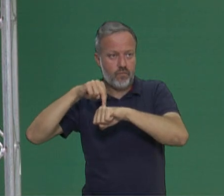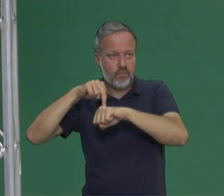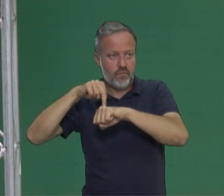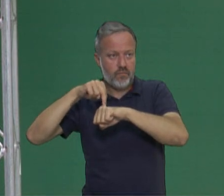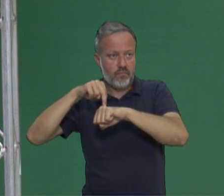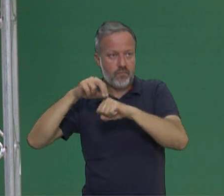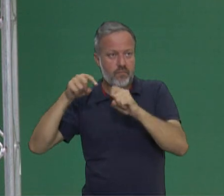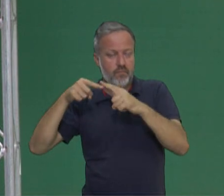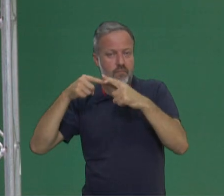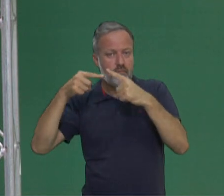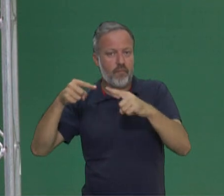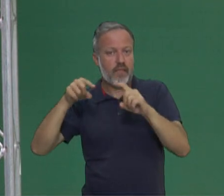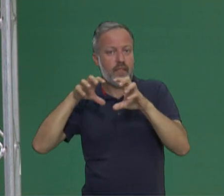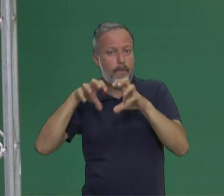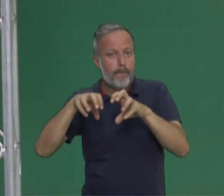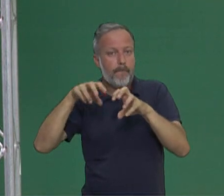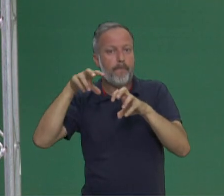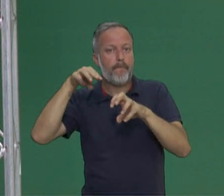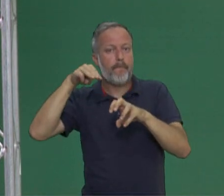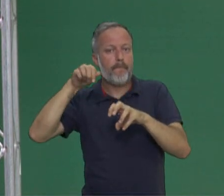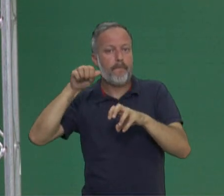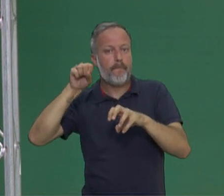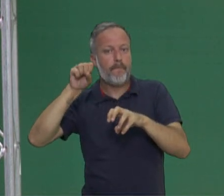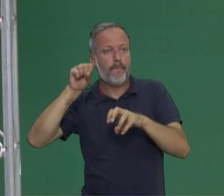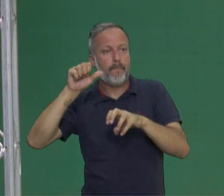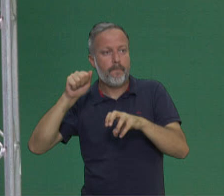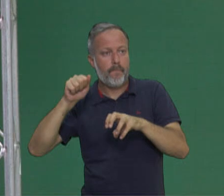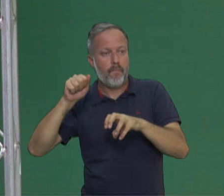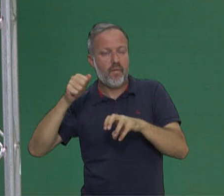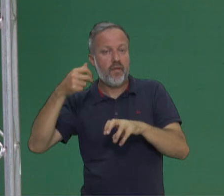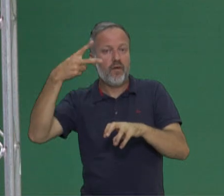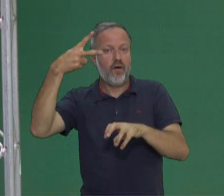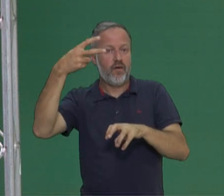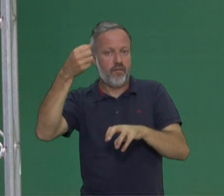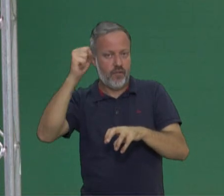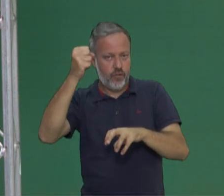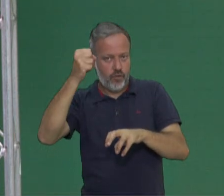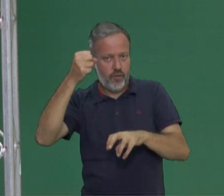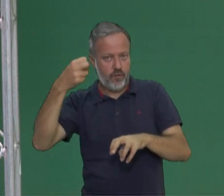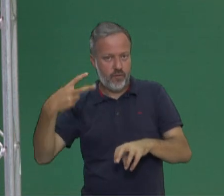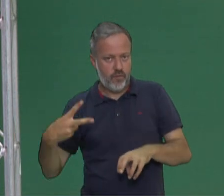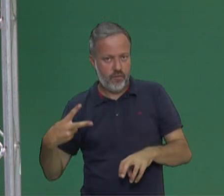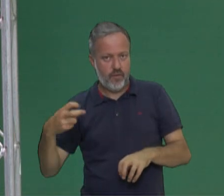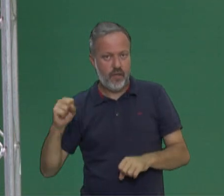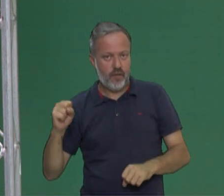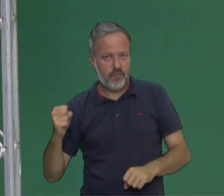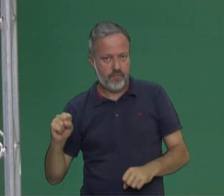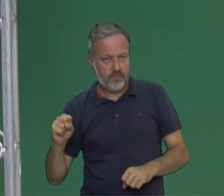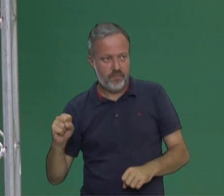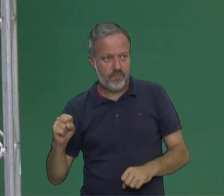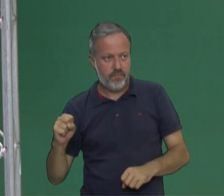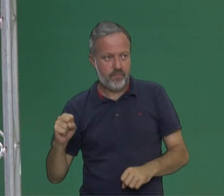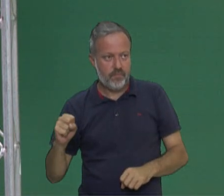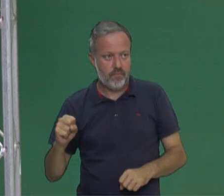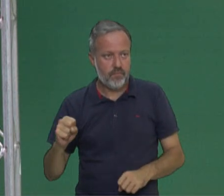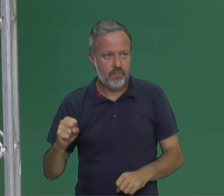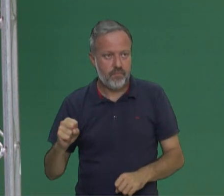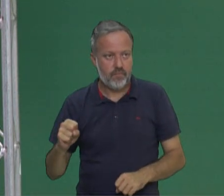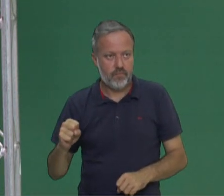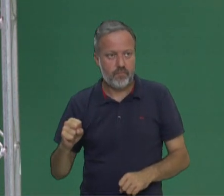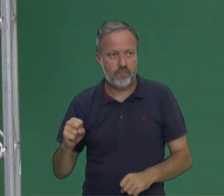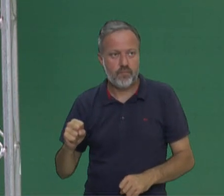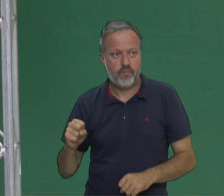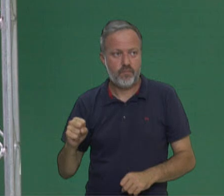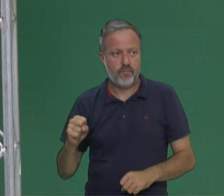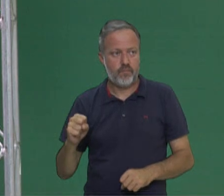massa igual. Lembrando, aqui era para ter o número 28 escrito, correto? O motivo que não tem o 28 não me